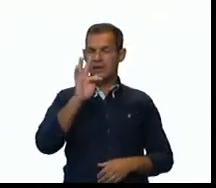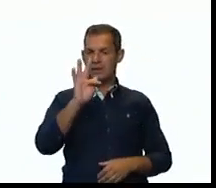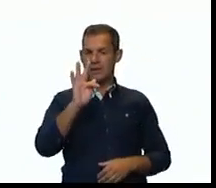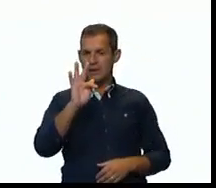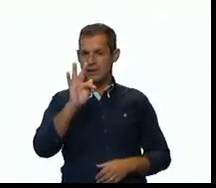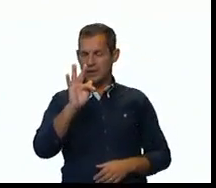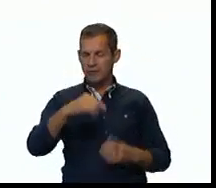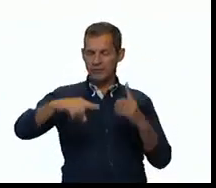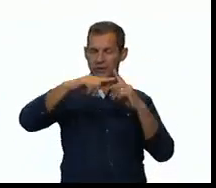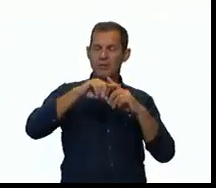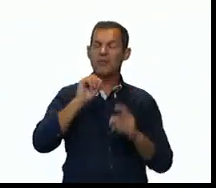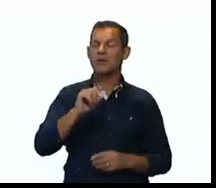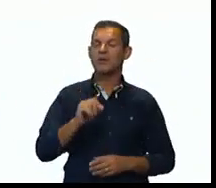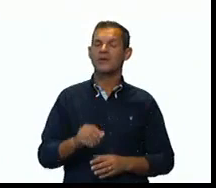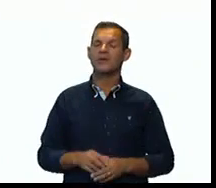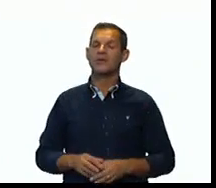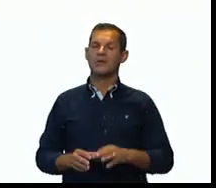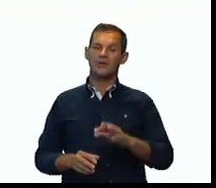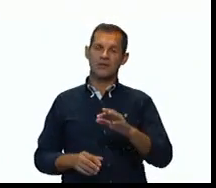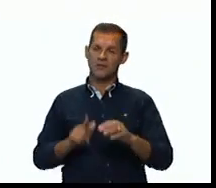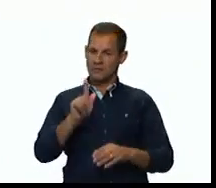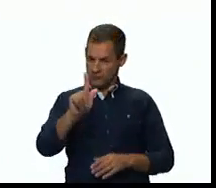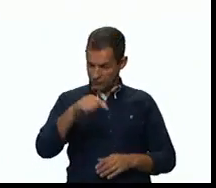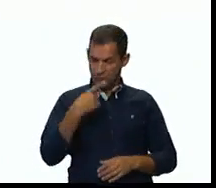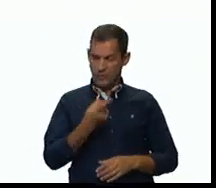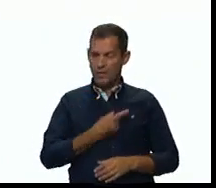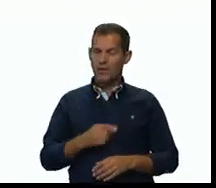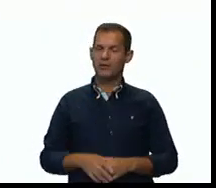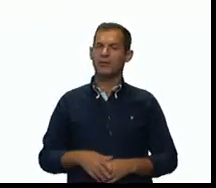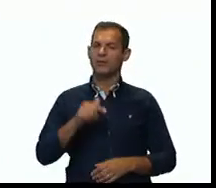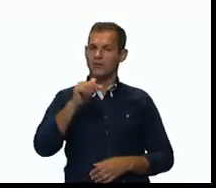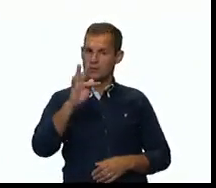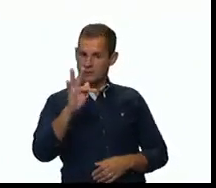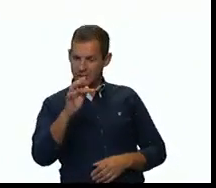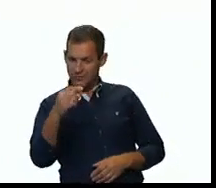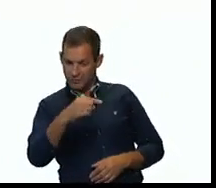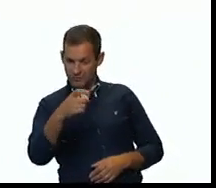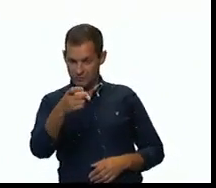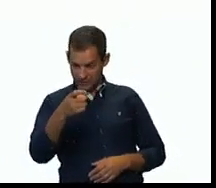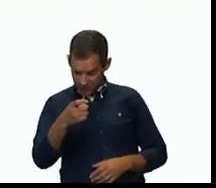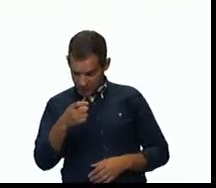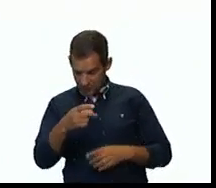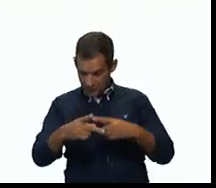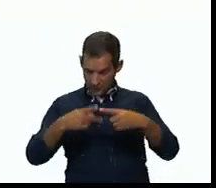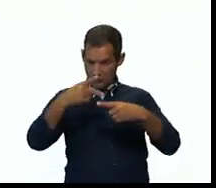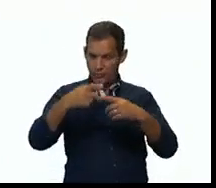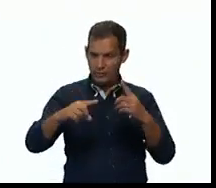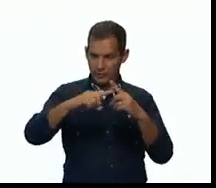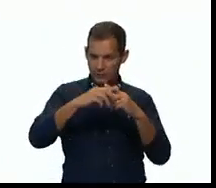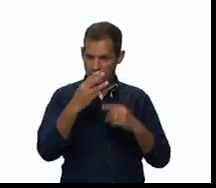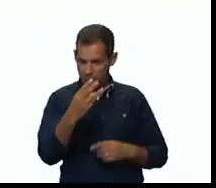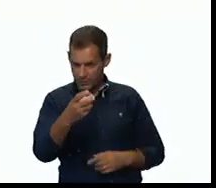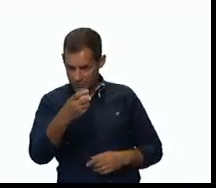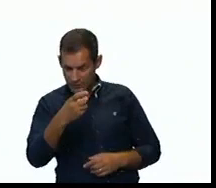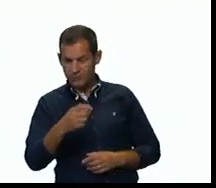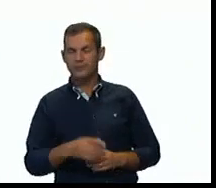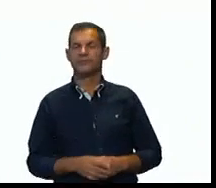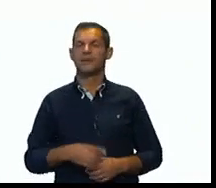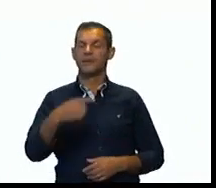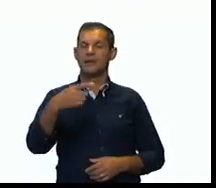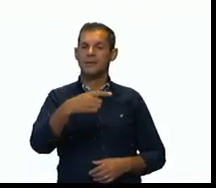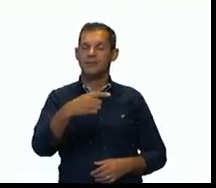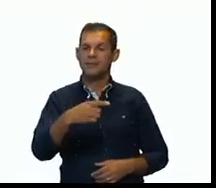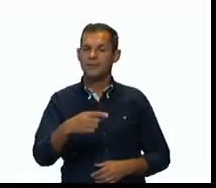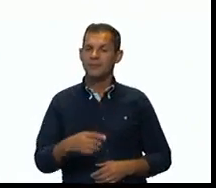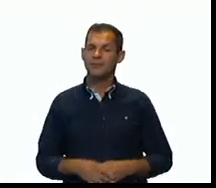ela é maior do que a função g. A nossa função f é menos x ao quadrado mais 3x